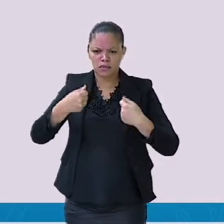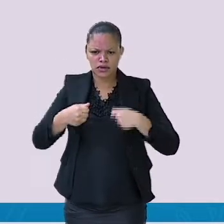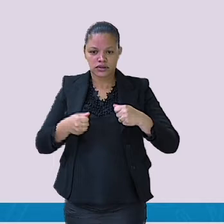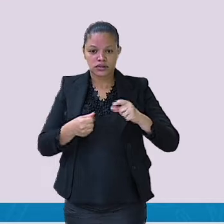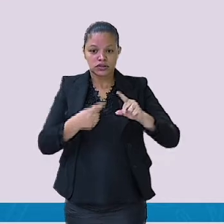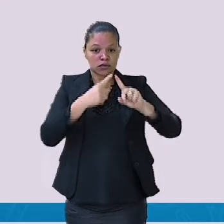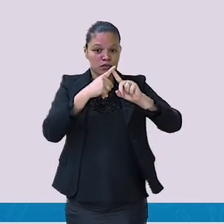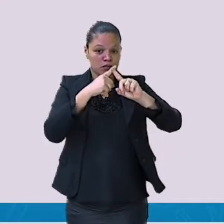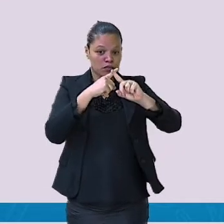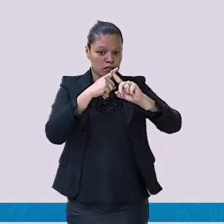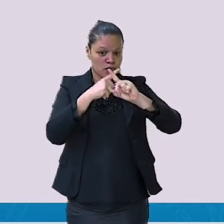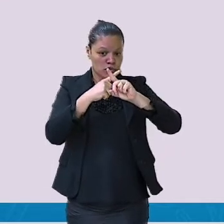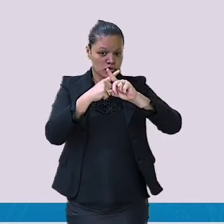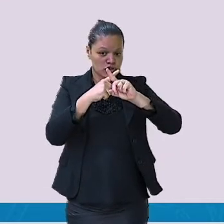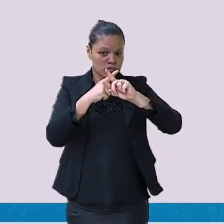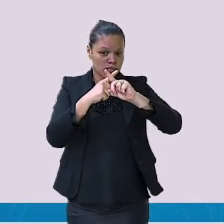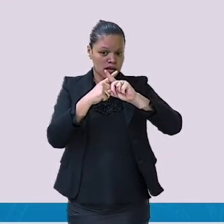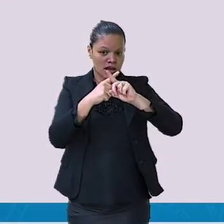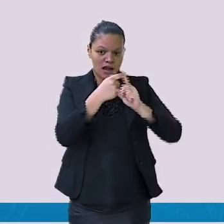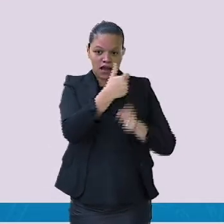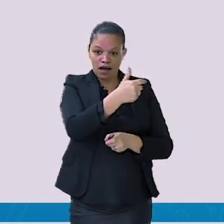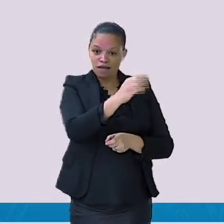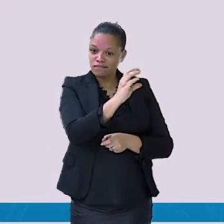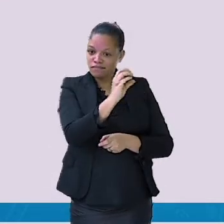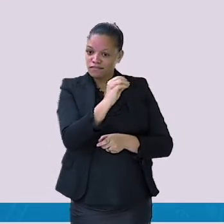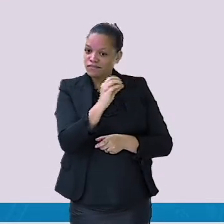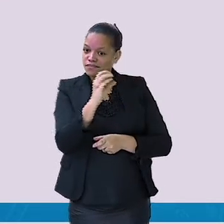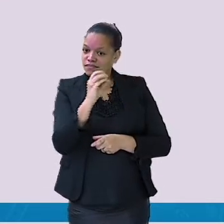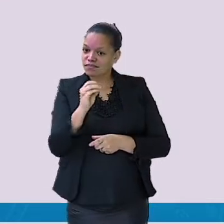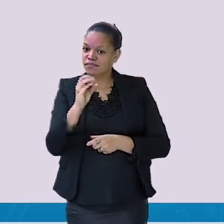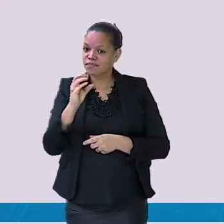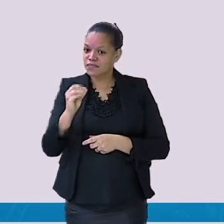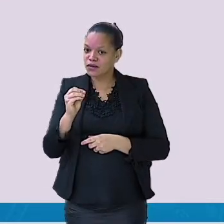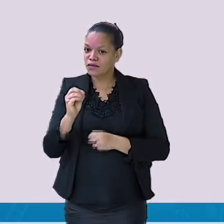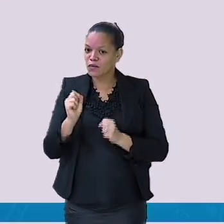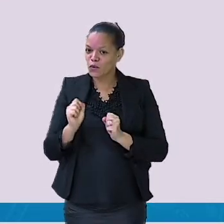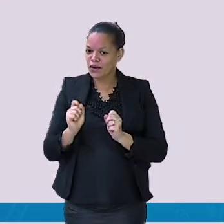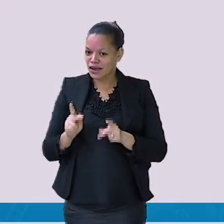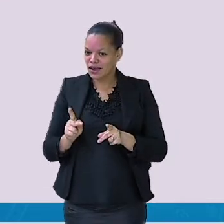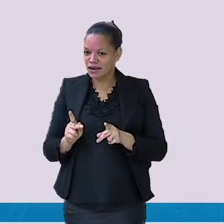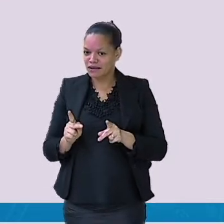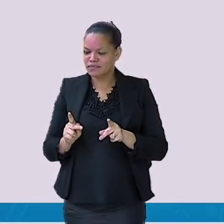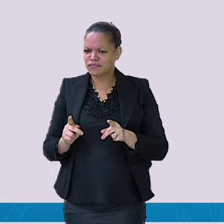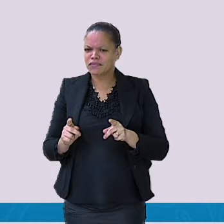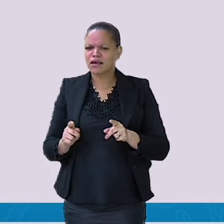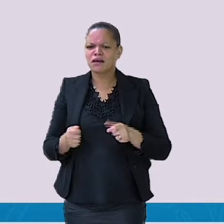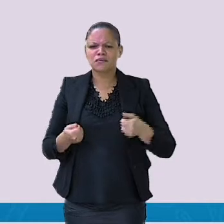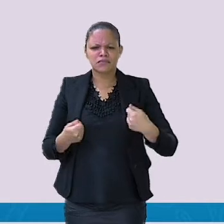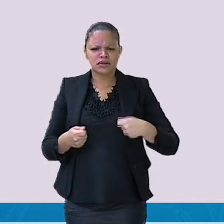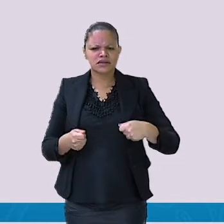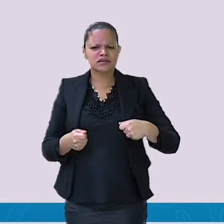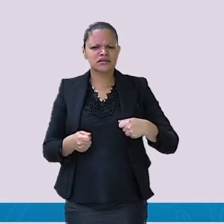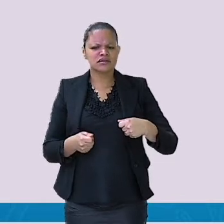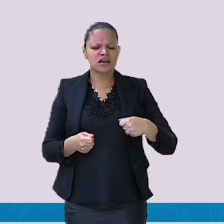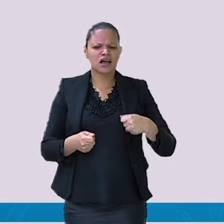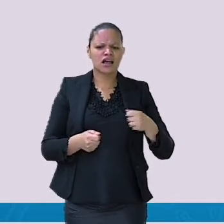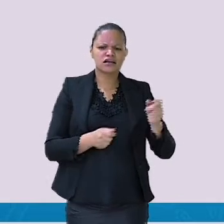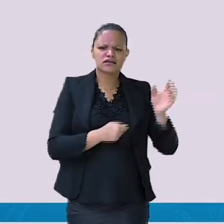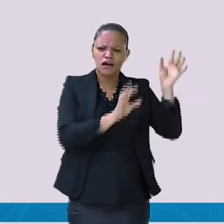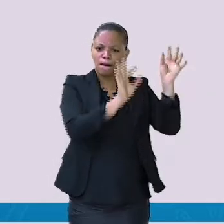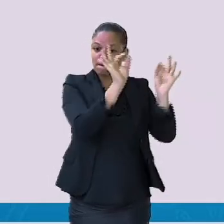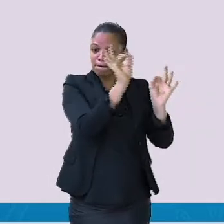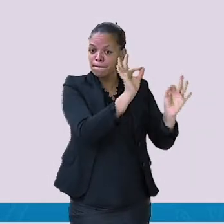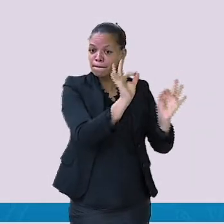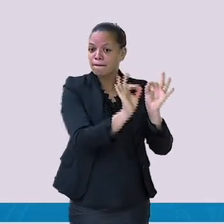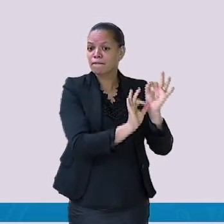1000. Então, eu posso fazer essa conta armando, ok? Mas eu posso utilizar esse conhecimento